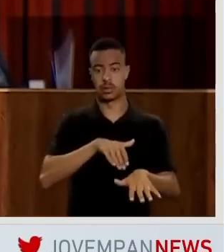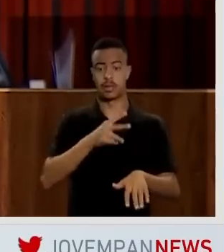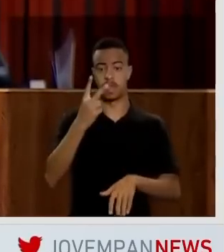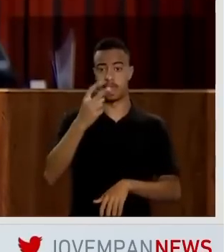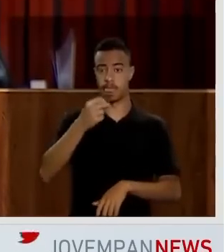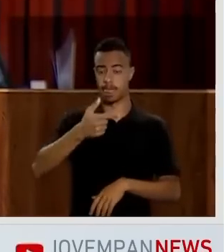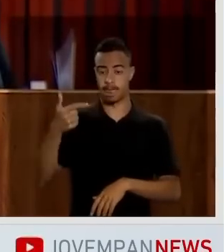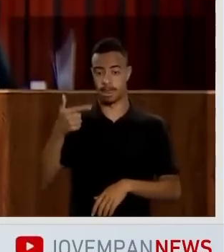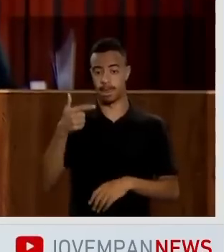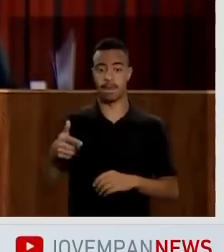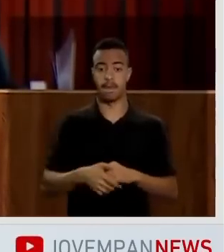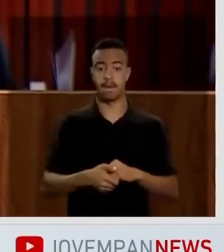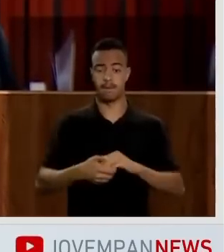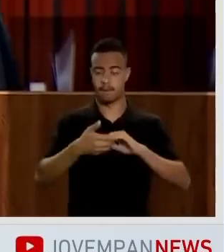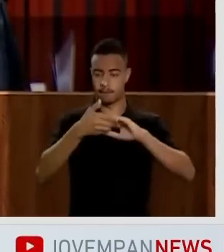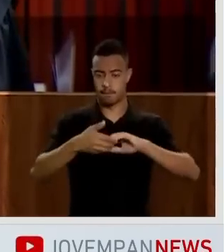ofereça...